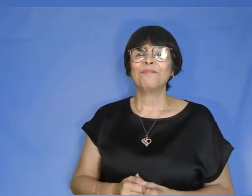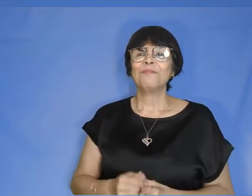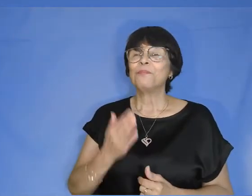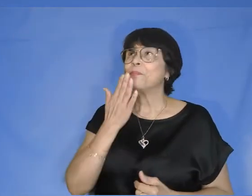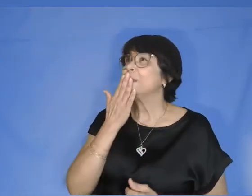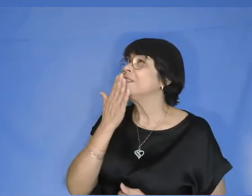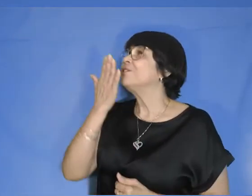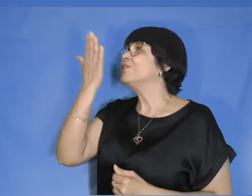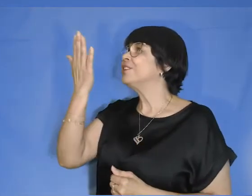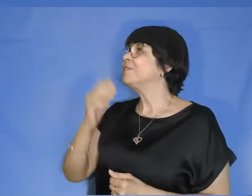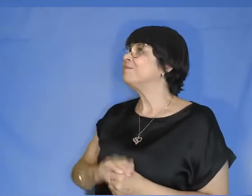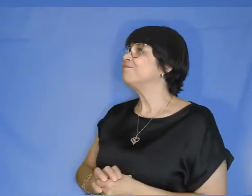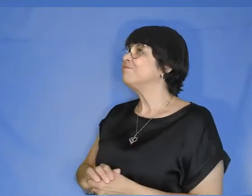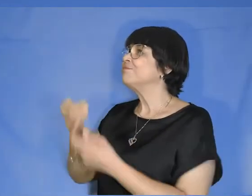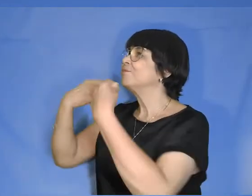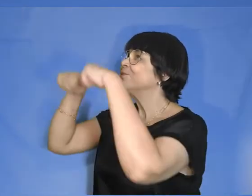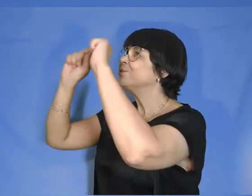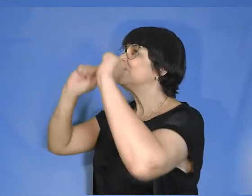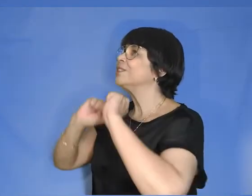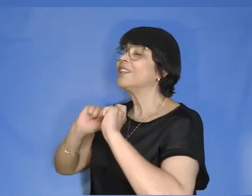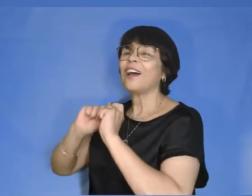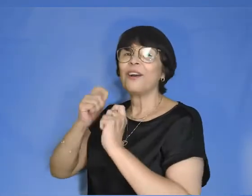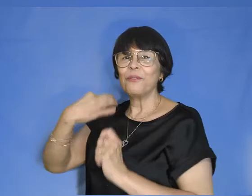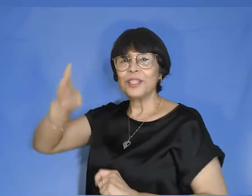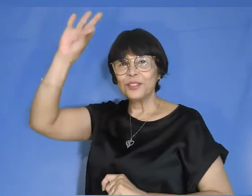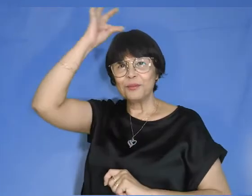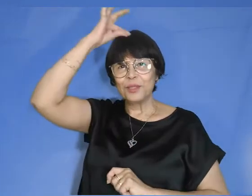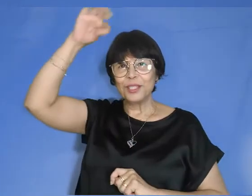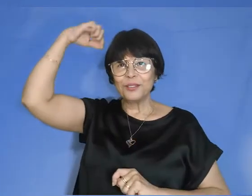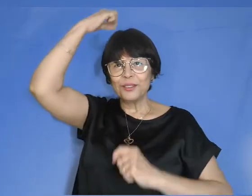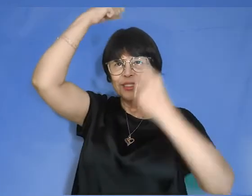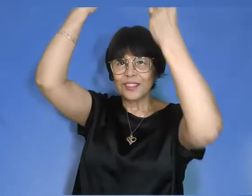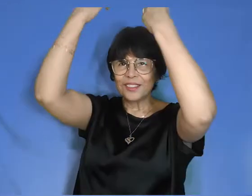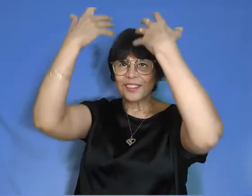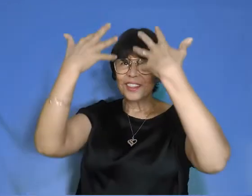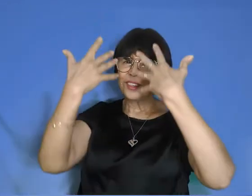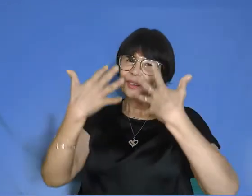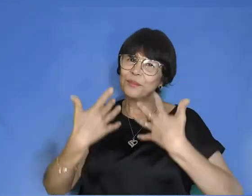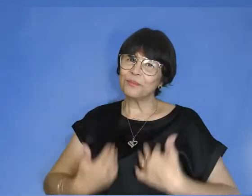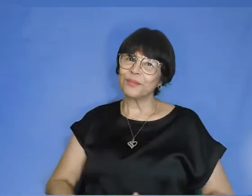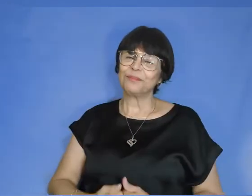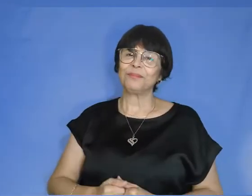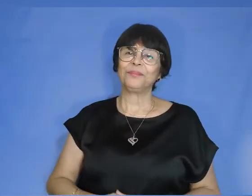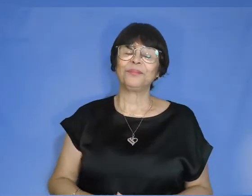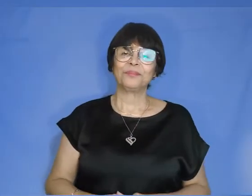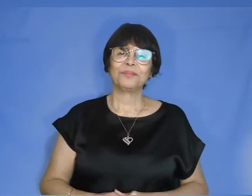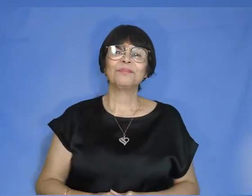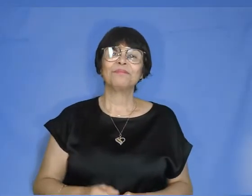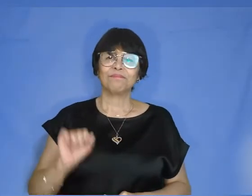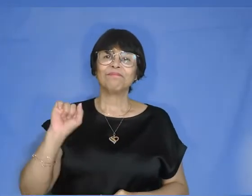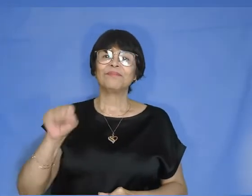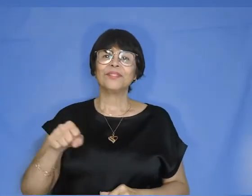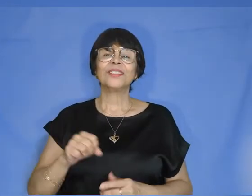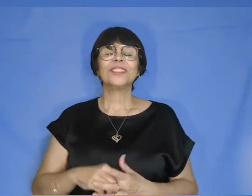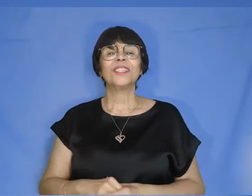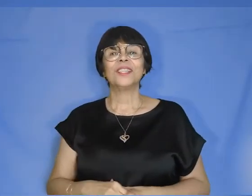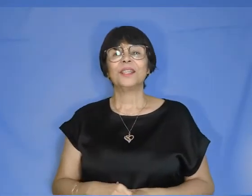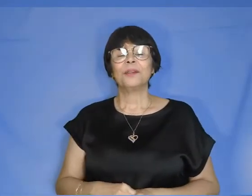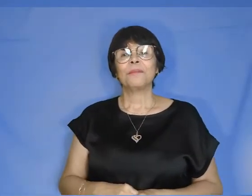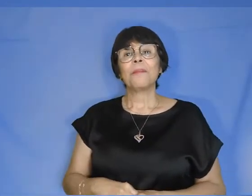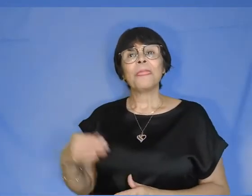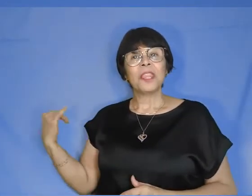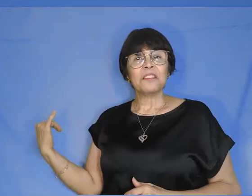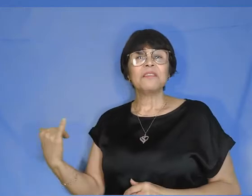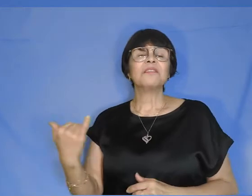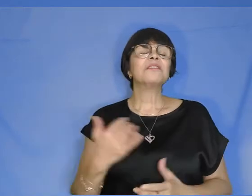na nossa existência, nós podemos falar salmos. Não apenas ficar citando alguns pastores que dizem, olha, eu gosto de